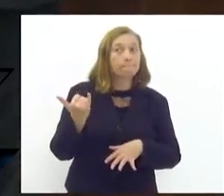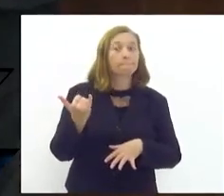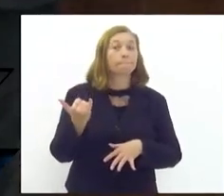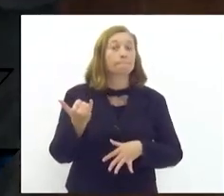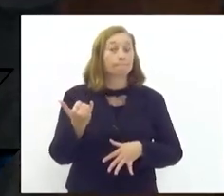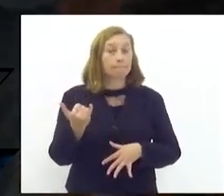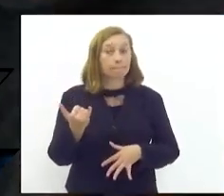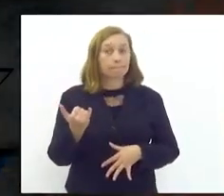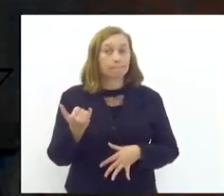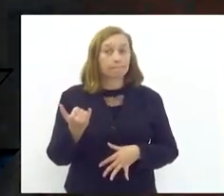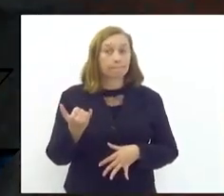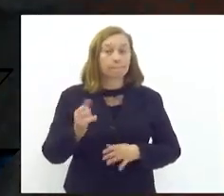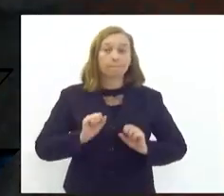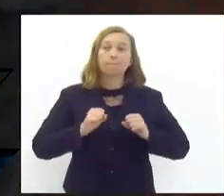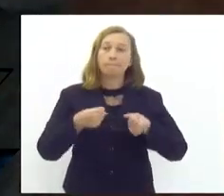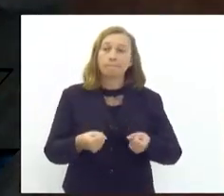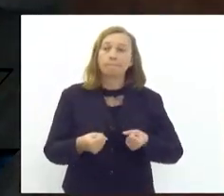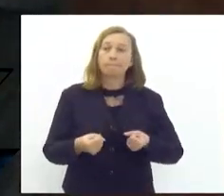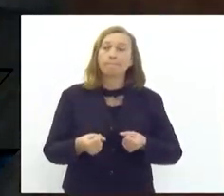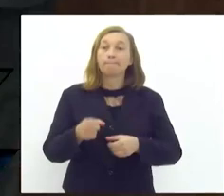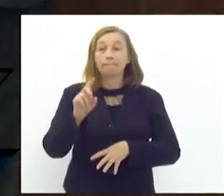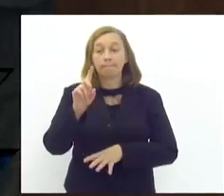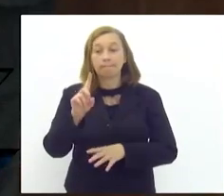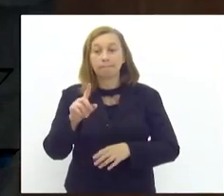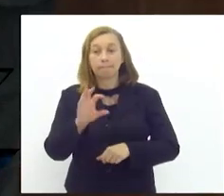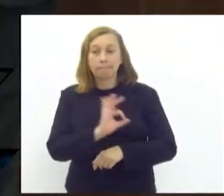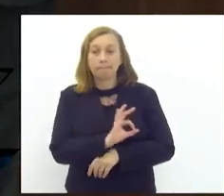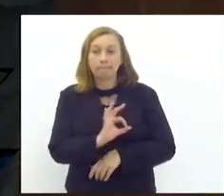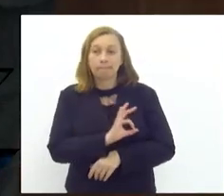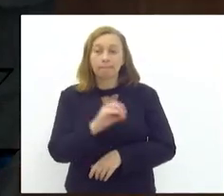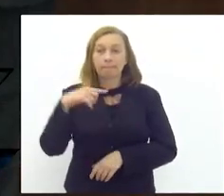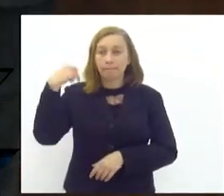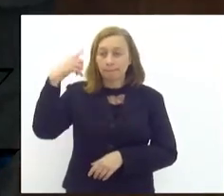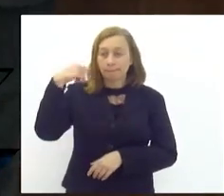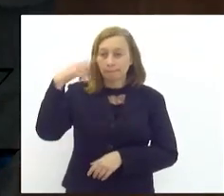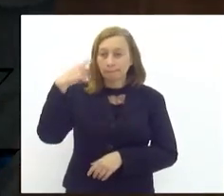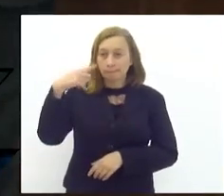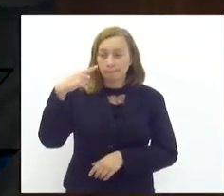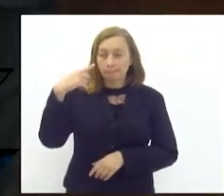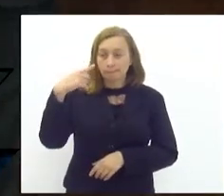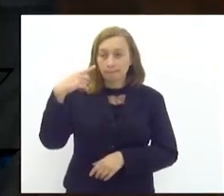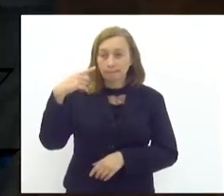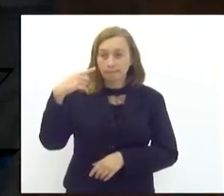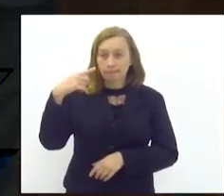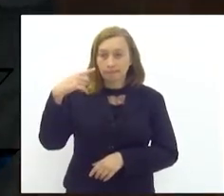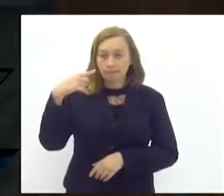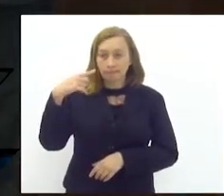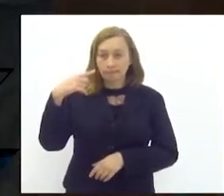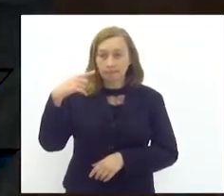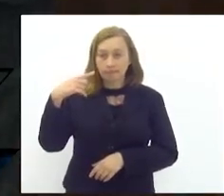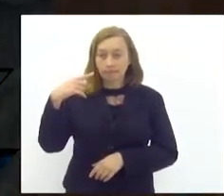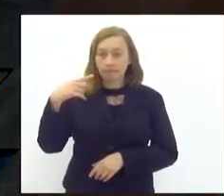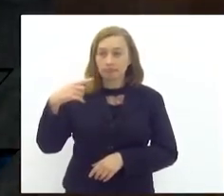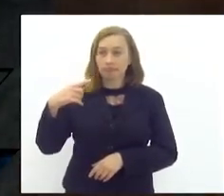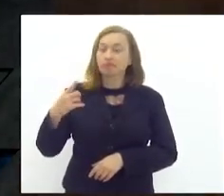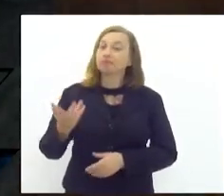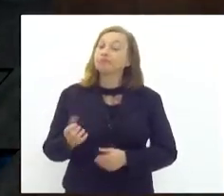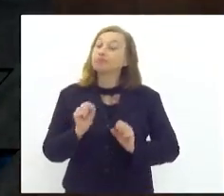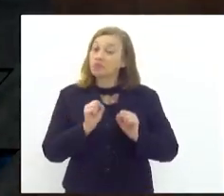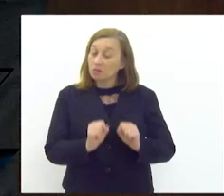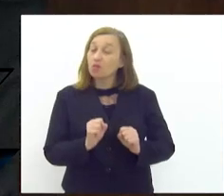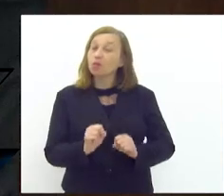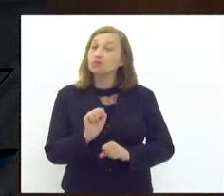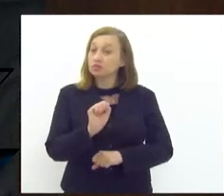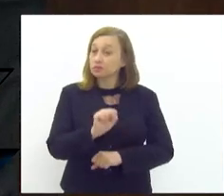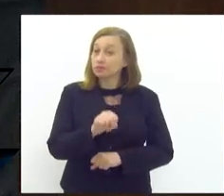para fazer a defesa dos policiais são advogados no topo da carreira com alta remuneração e que podem